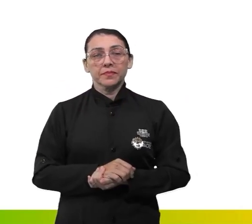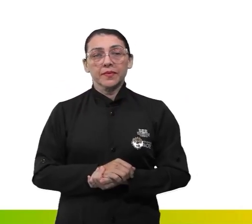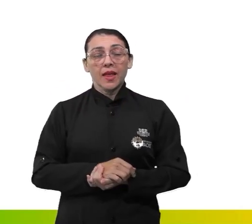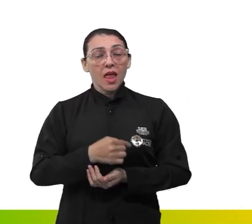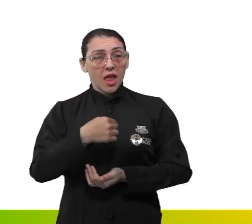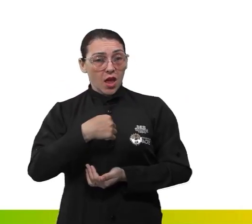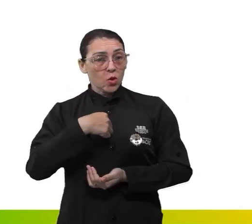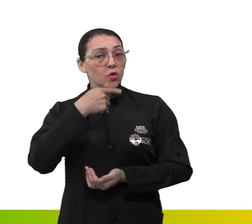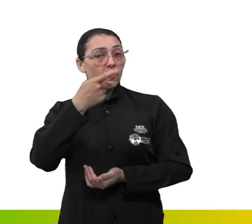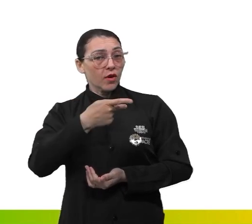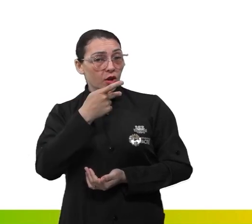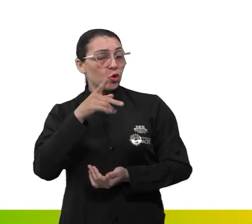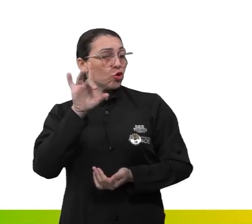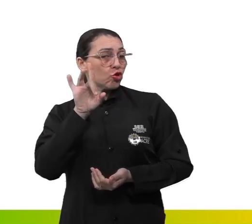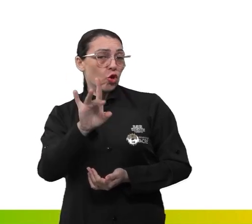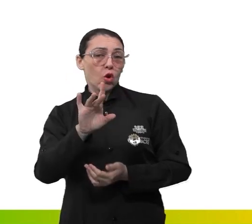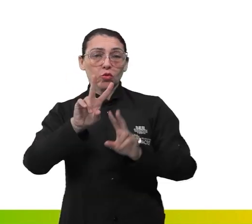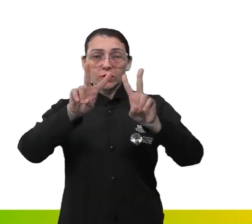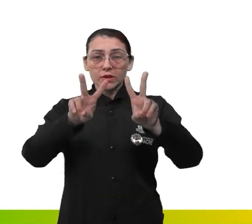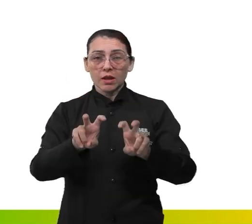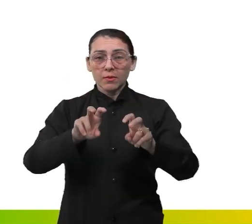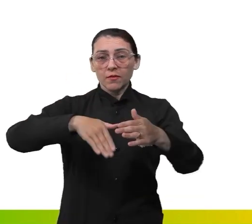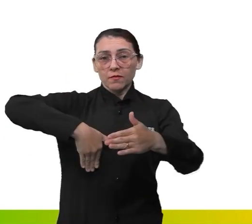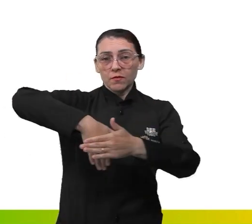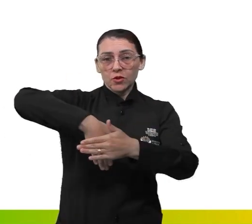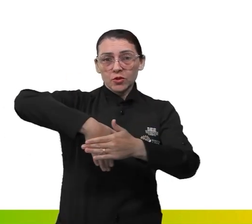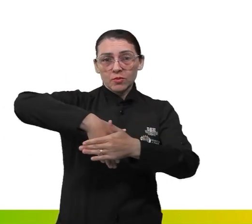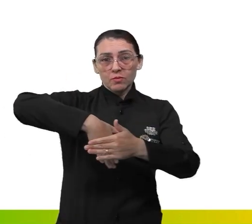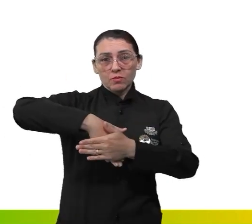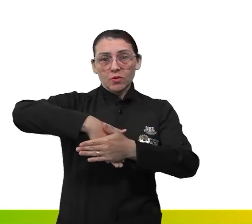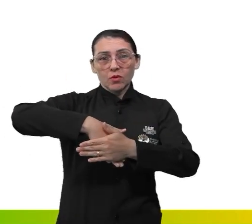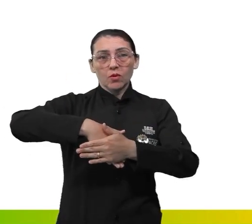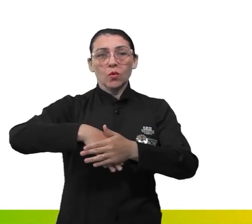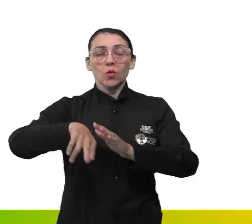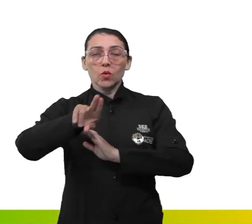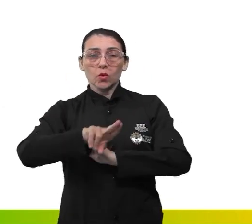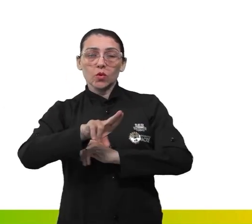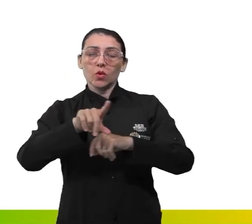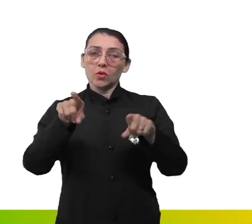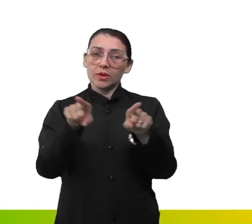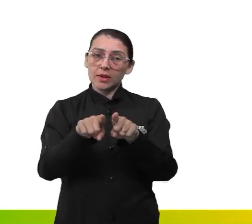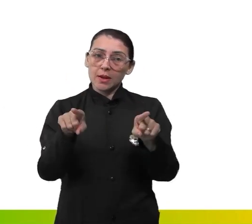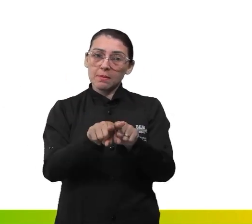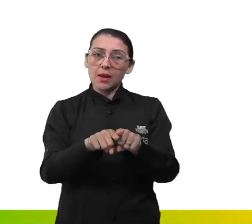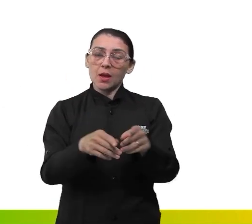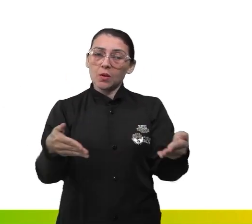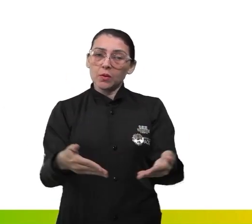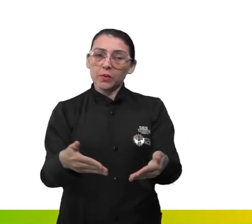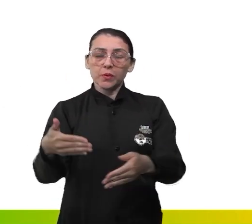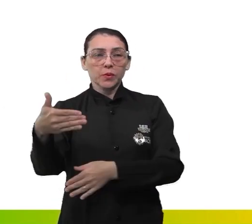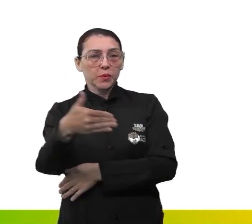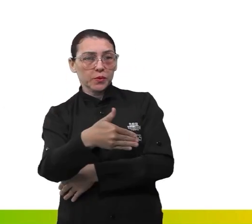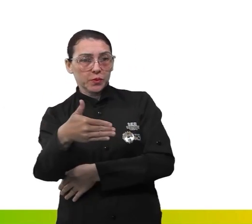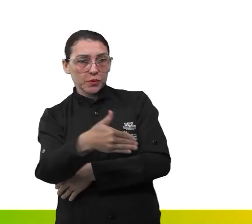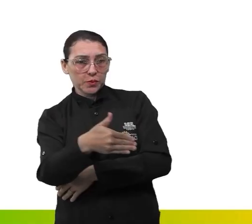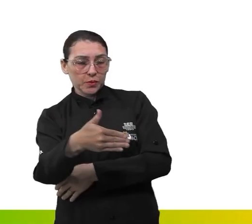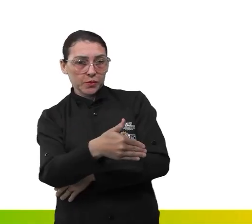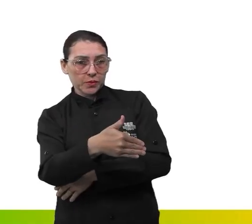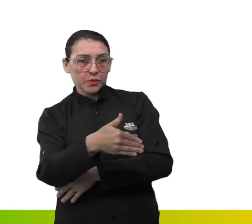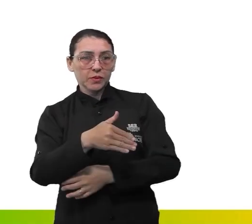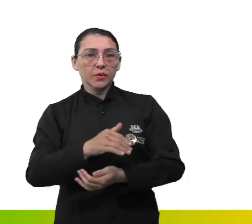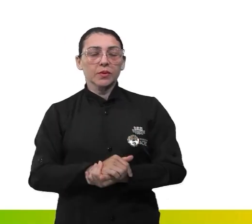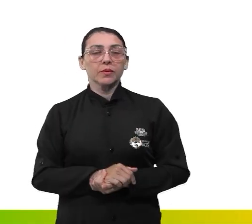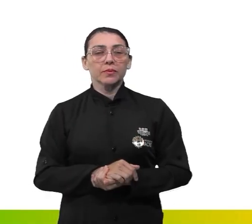Eu estou falando sobre futebol. Observem que ela usou também ali o presente contínuo, né? I am talking